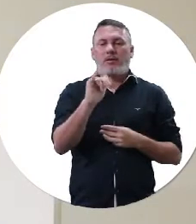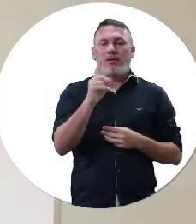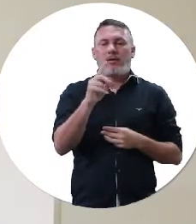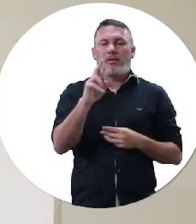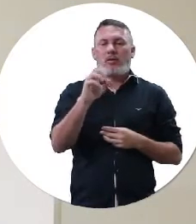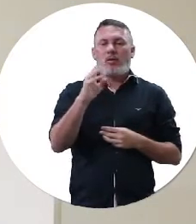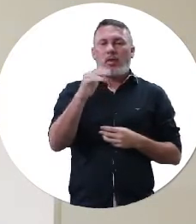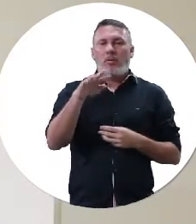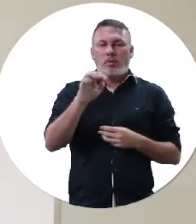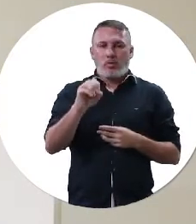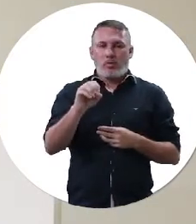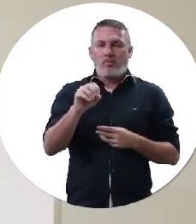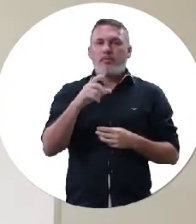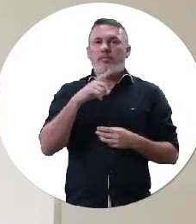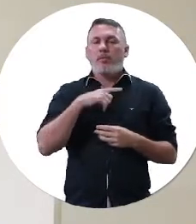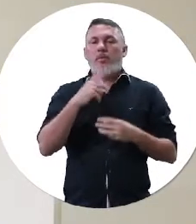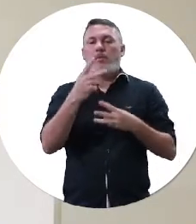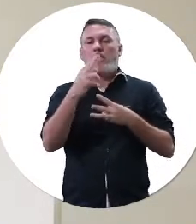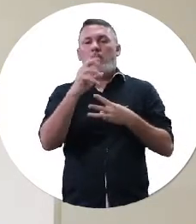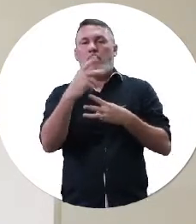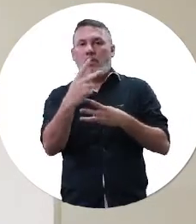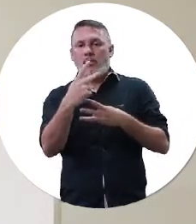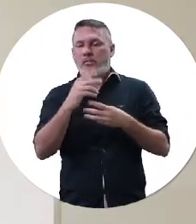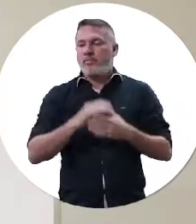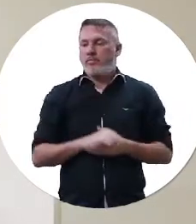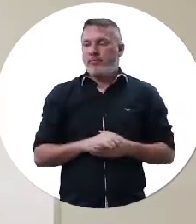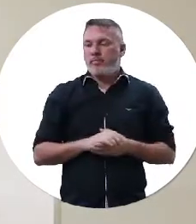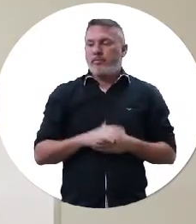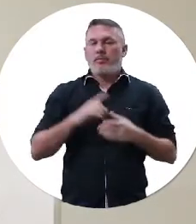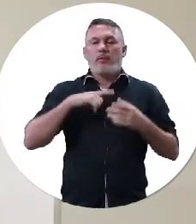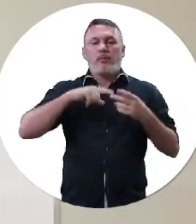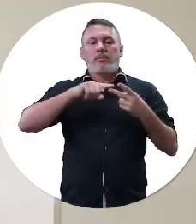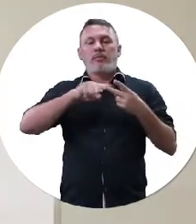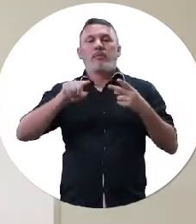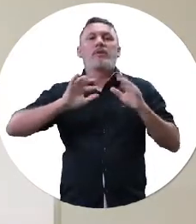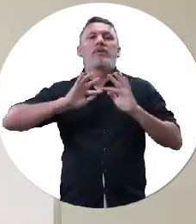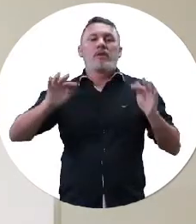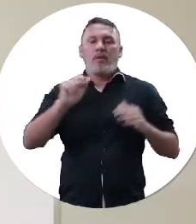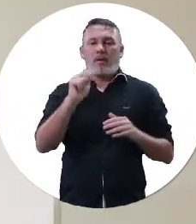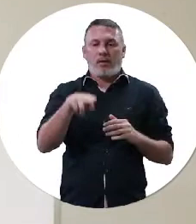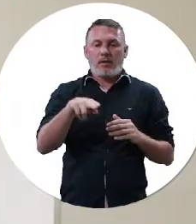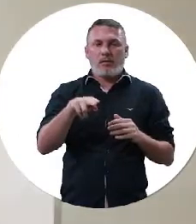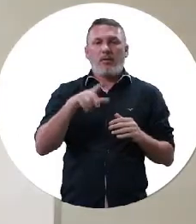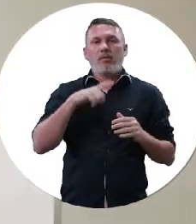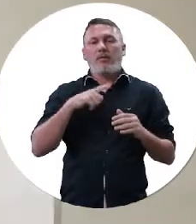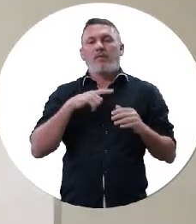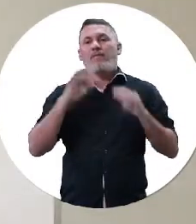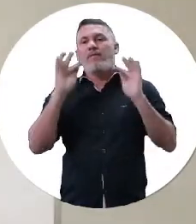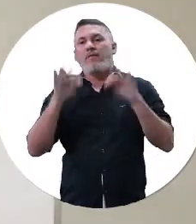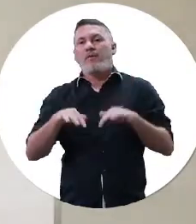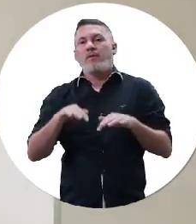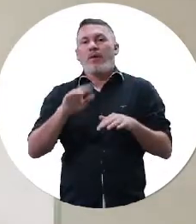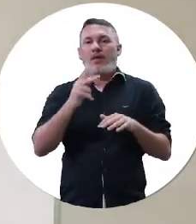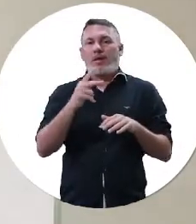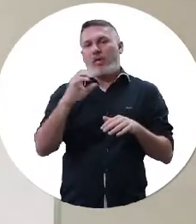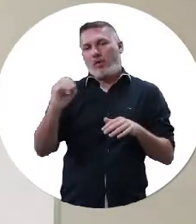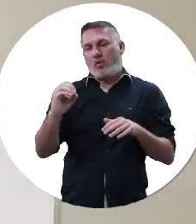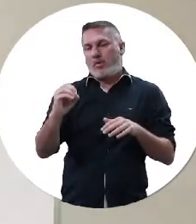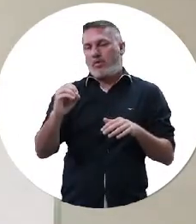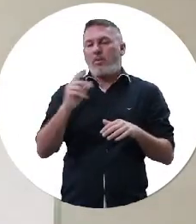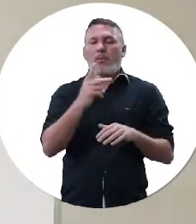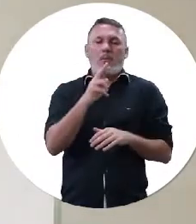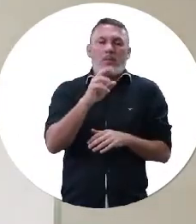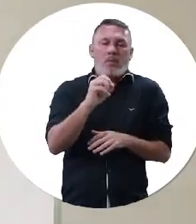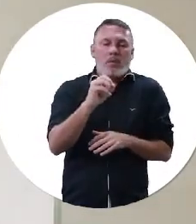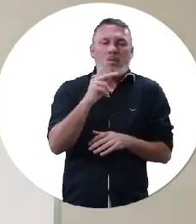cá. Aqui eu tenho 3 carbonos como se fosse meu hidrocarboneto. Prefixo de 3 carbonos,